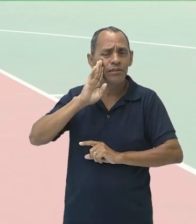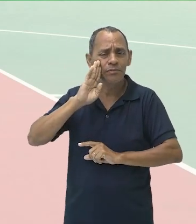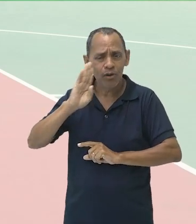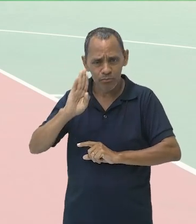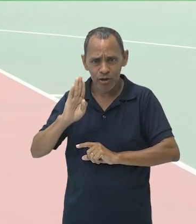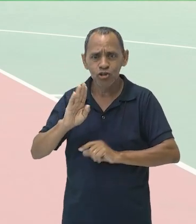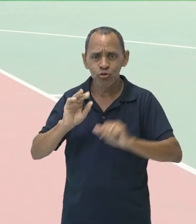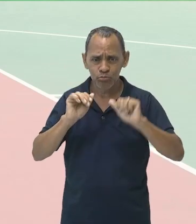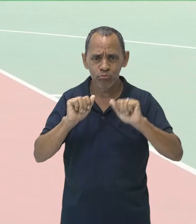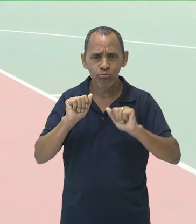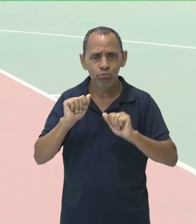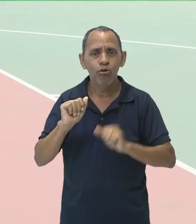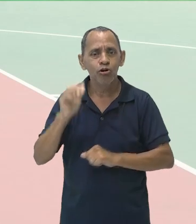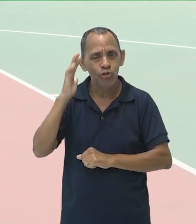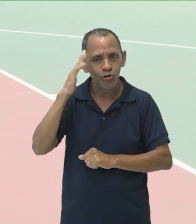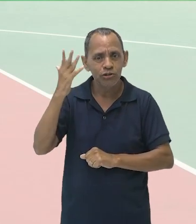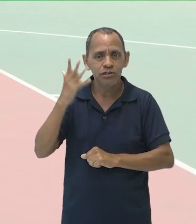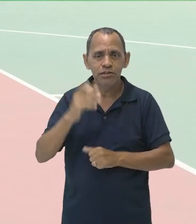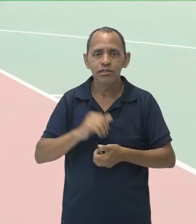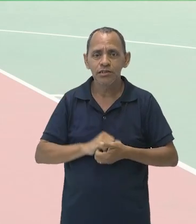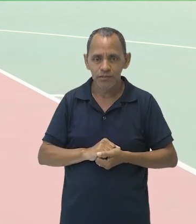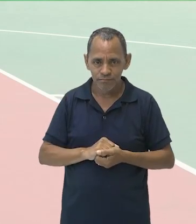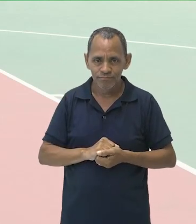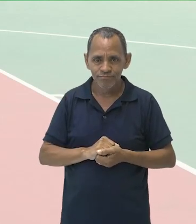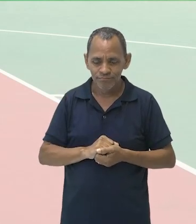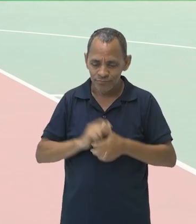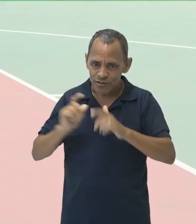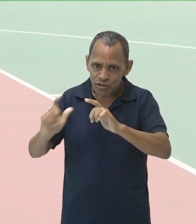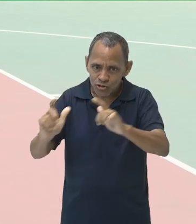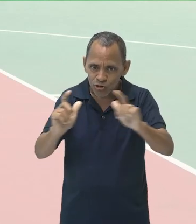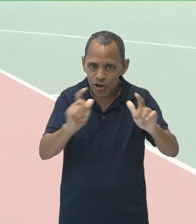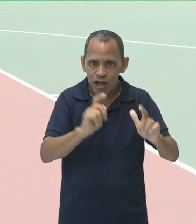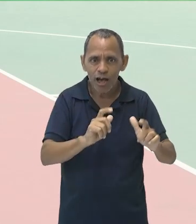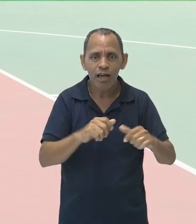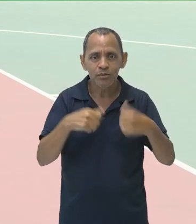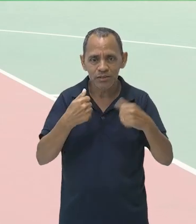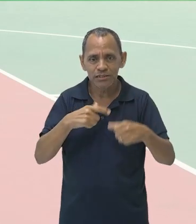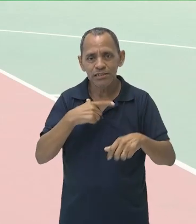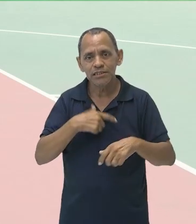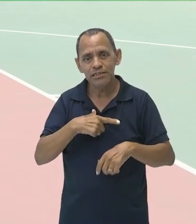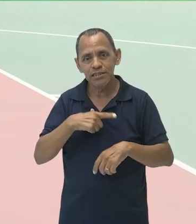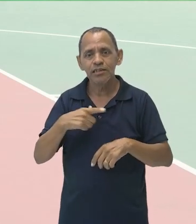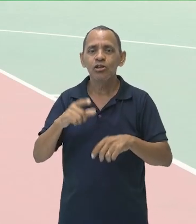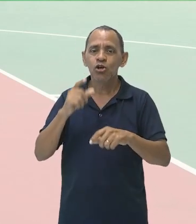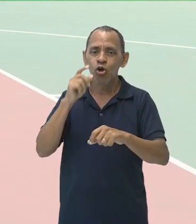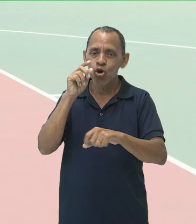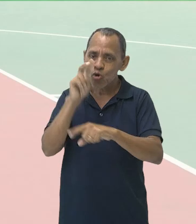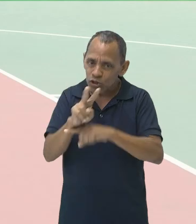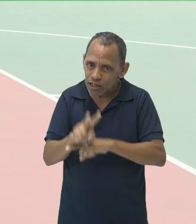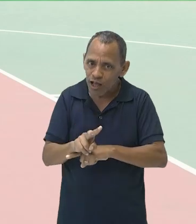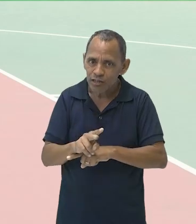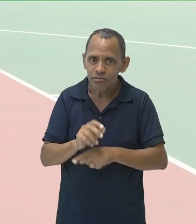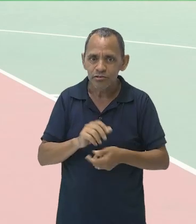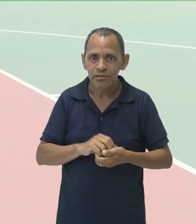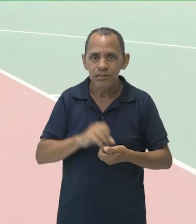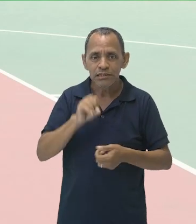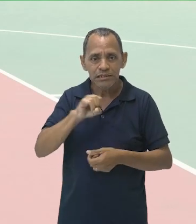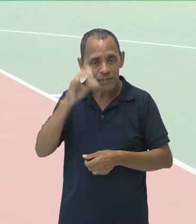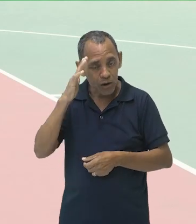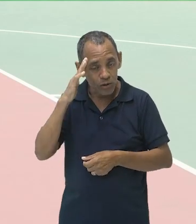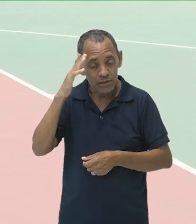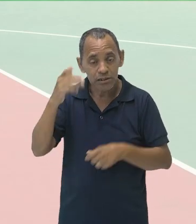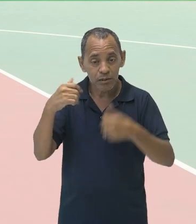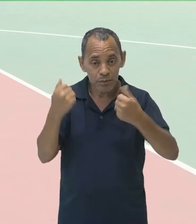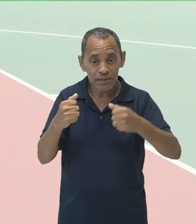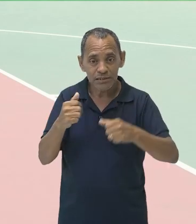principalmente aqui nesse espaço. A gente tem que tomar cuidado para que não ocorra, mas se vier a ocorrer, tem que